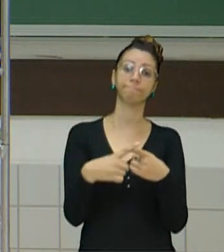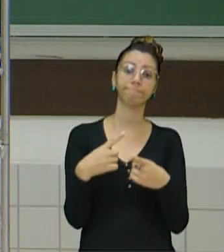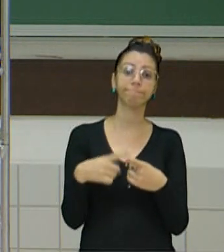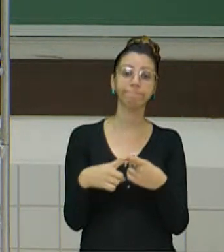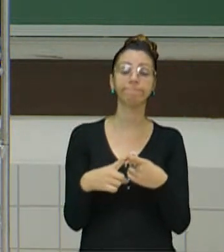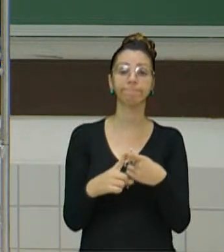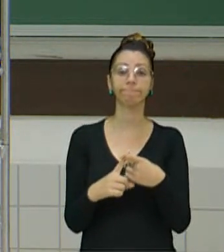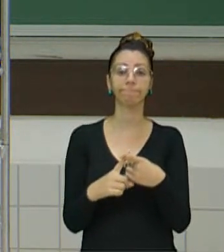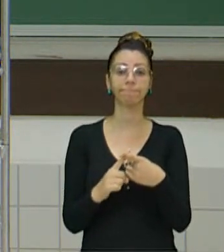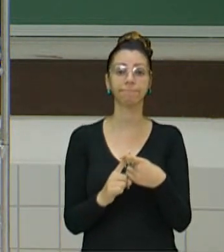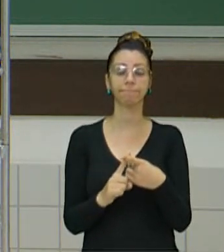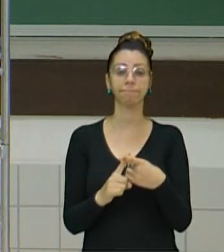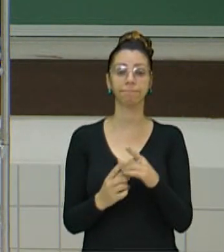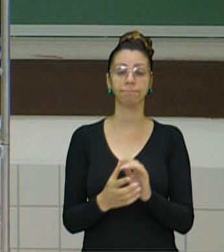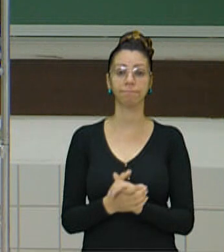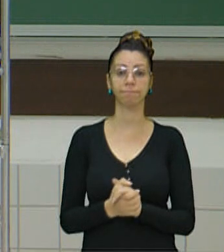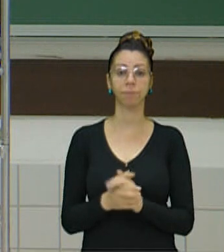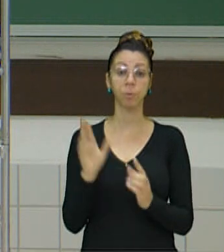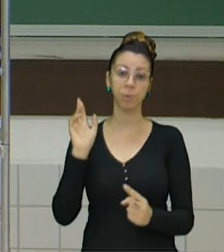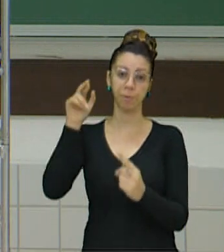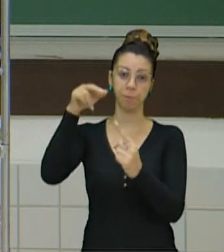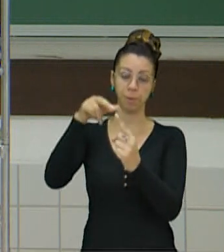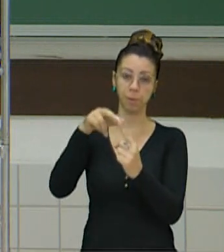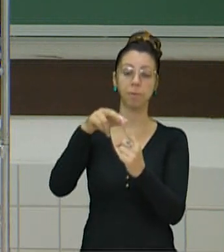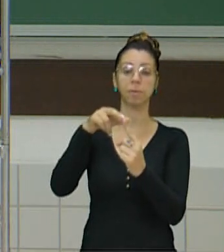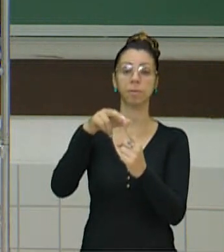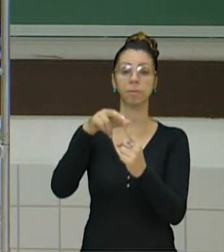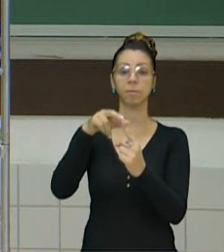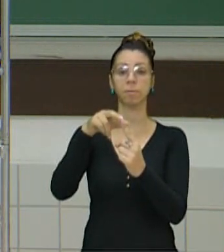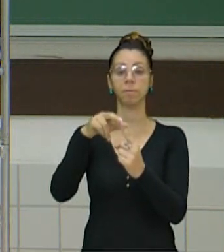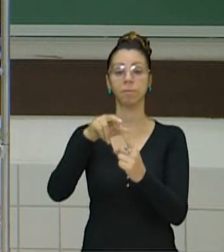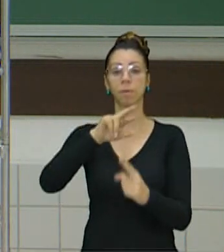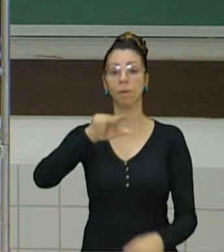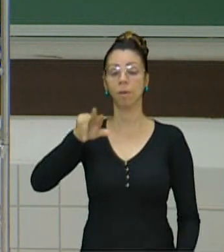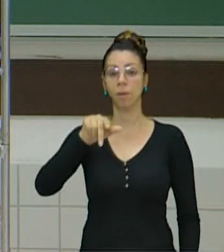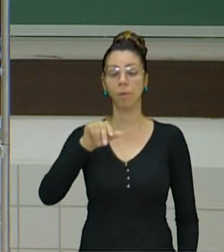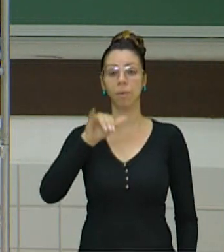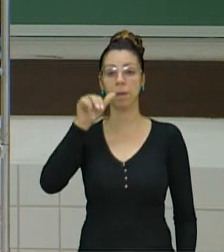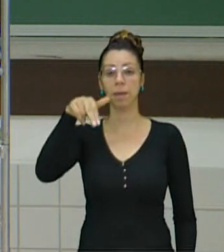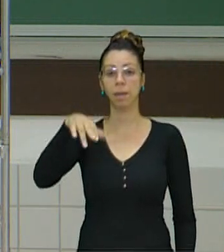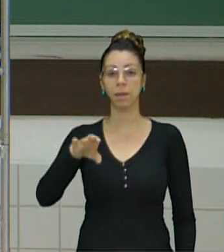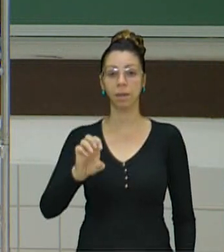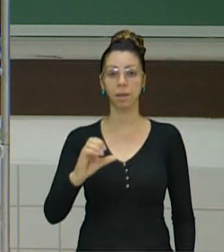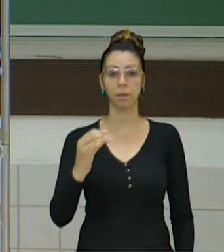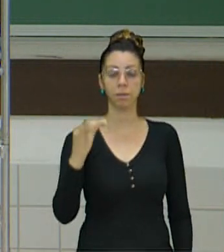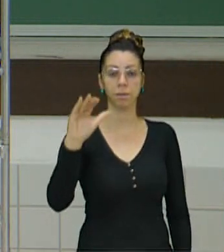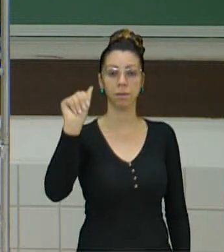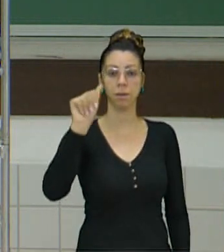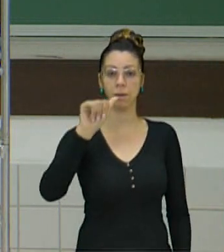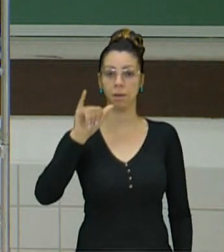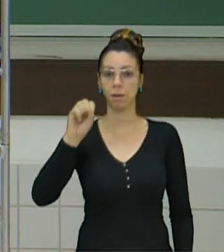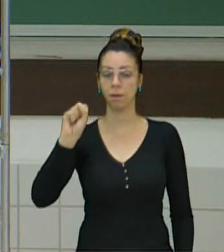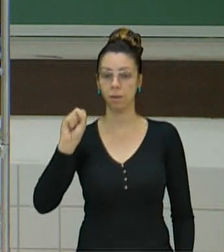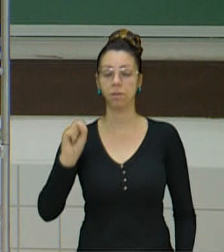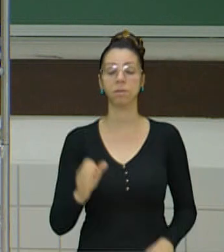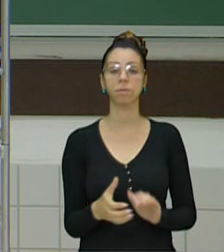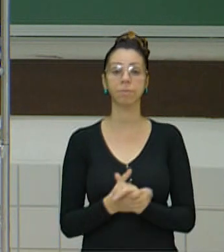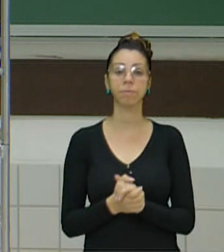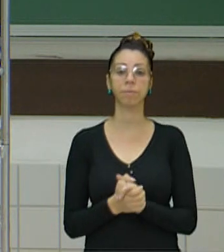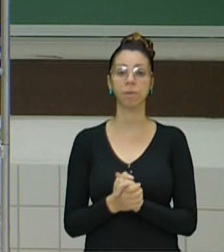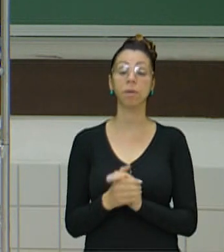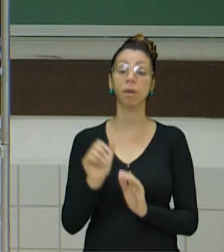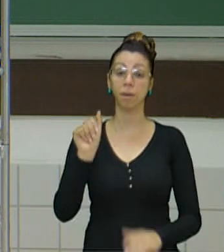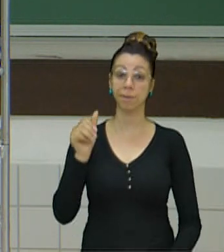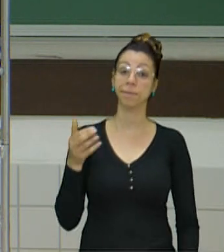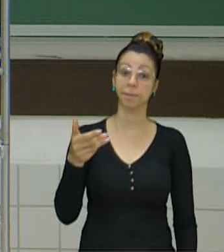questão dos referenciais, chamados referenciais não inerciais, certo? São esses referenciais que causam